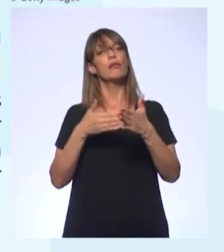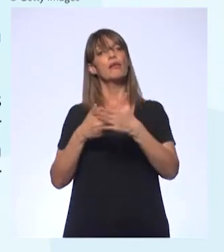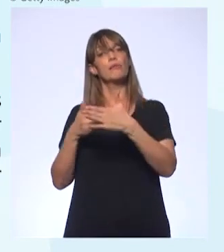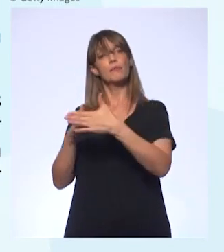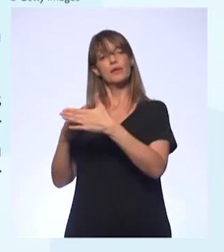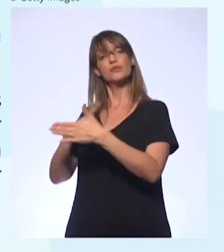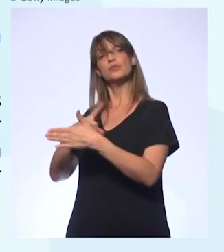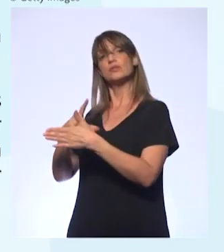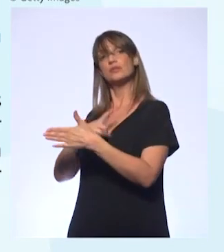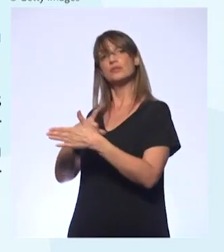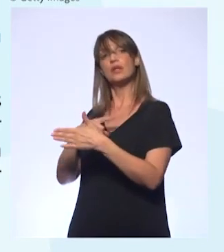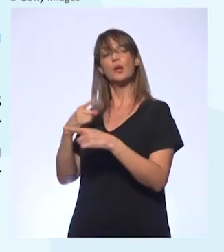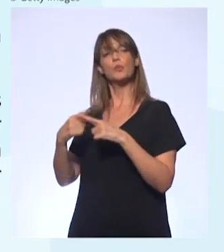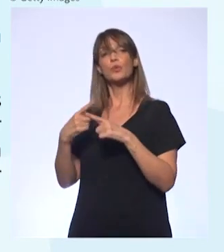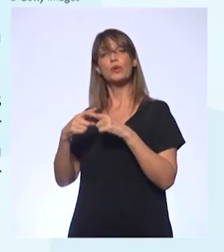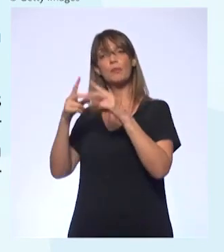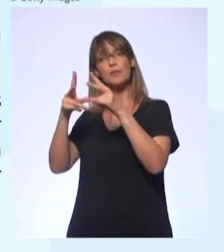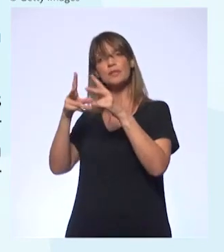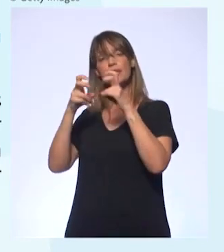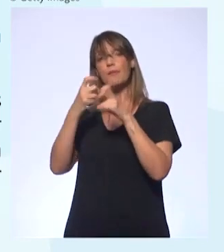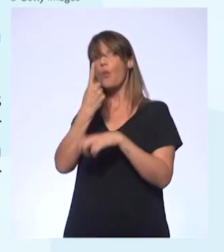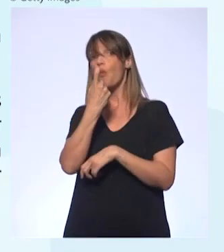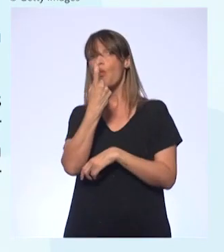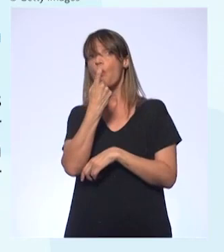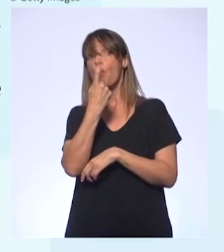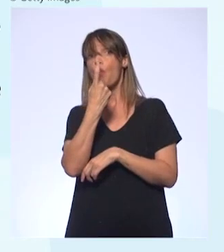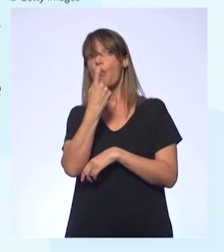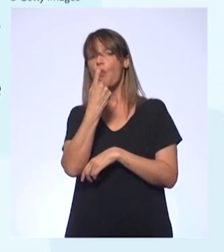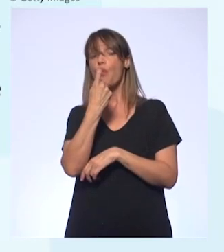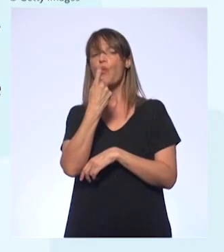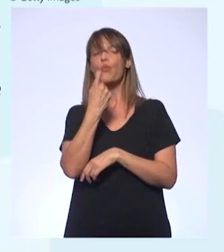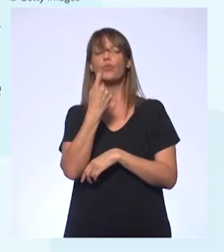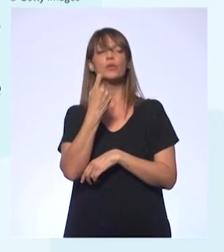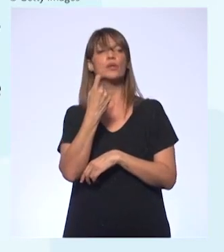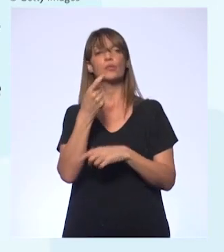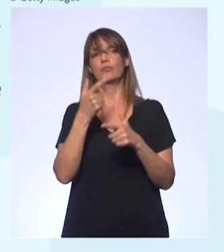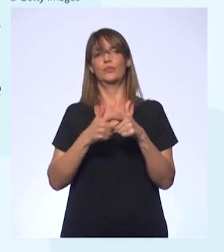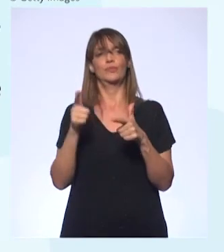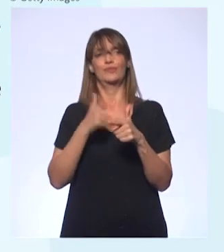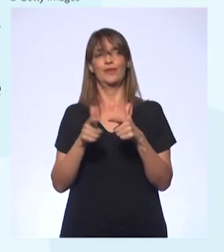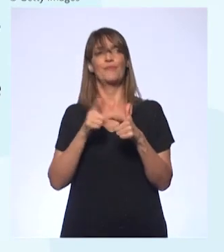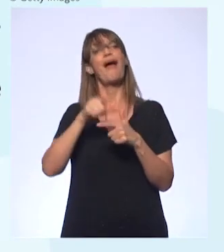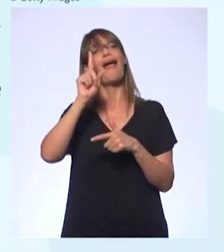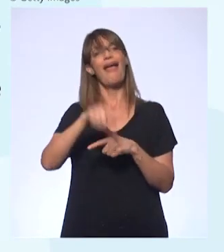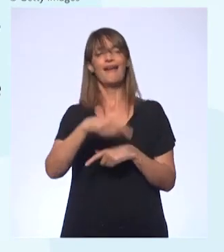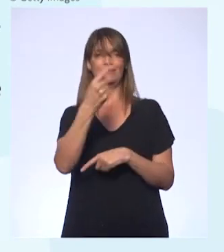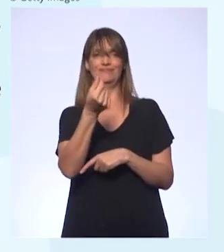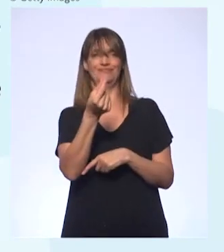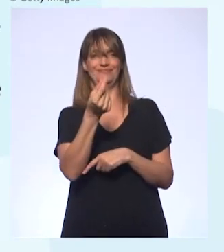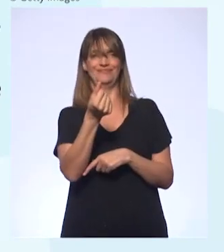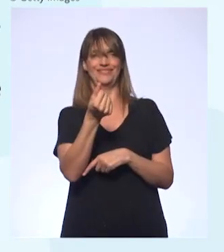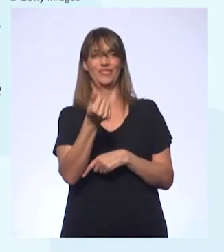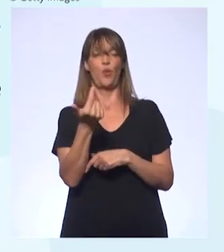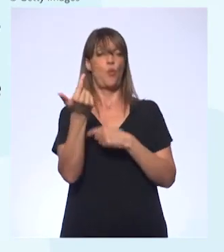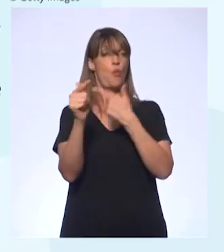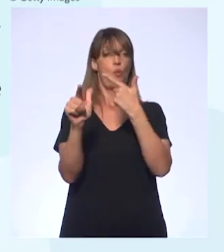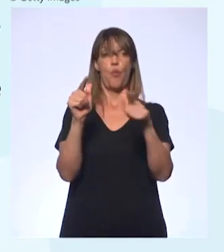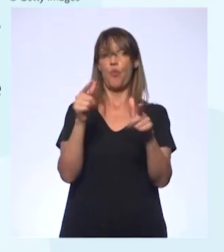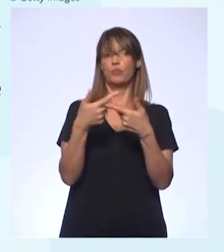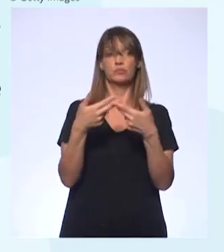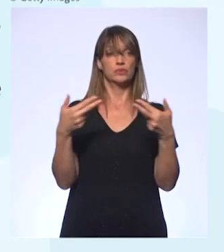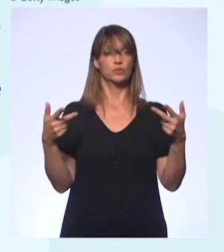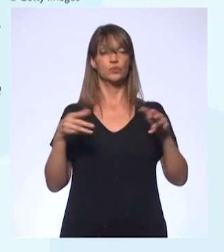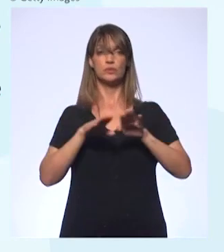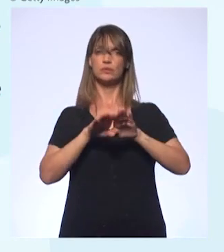um único aspecto do problema, que é o problema monetário. Então, outros aspectos, né, relacionados